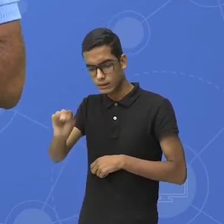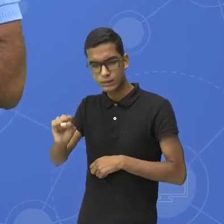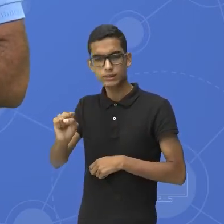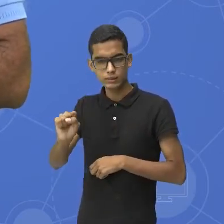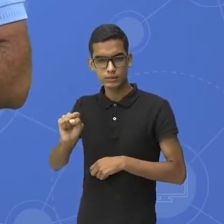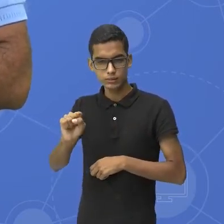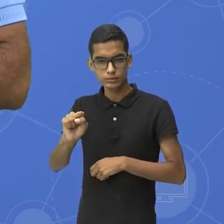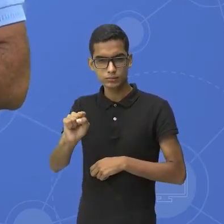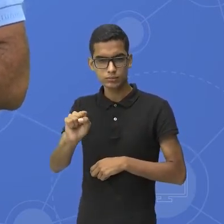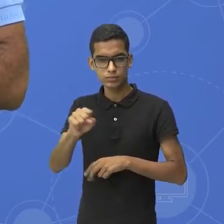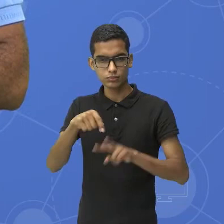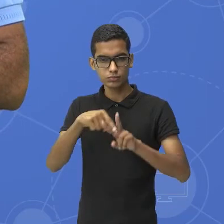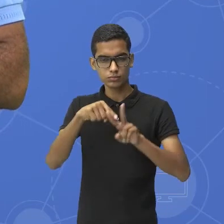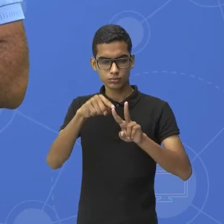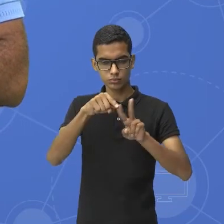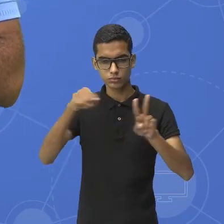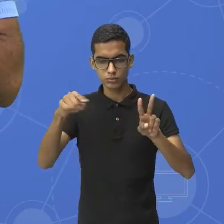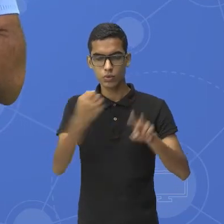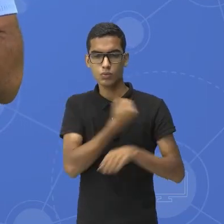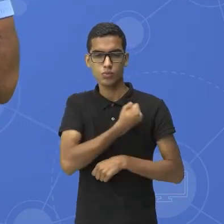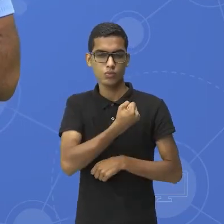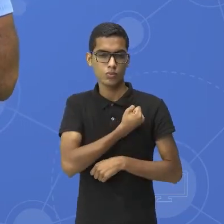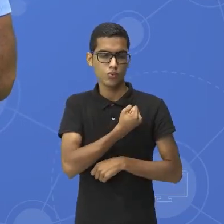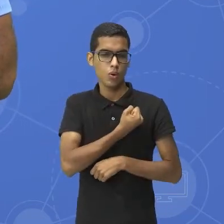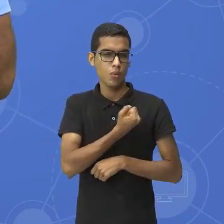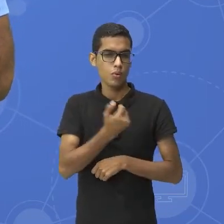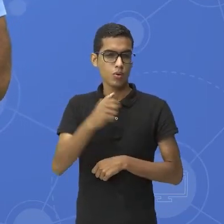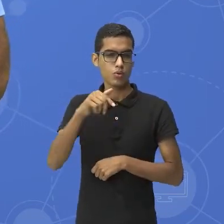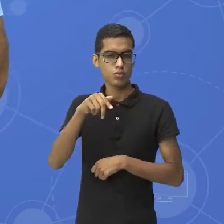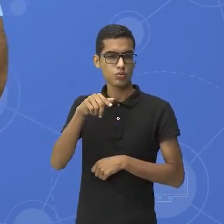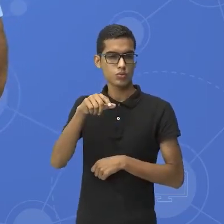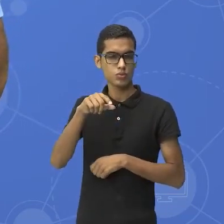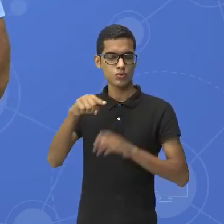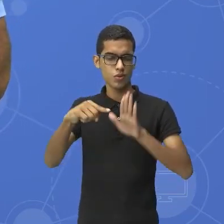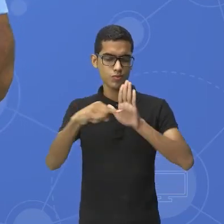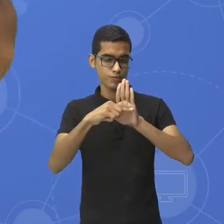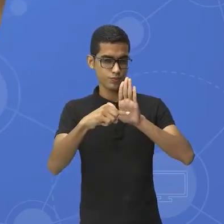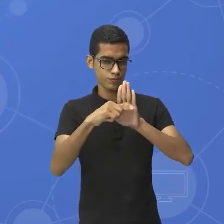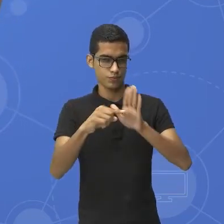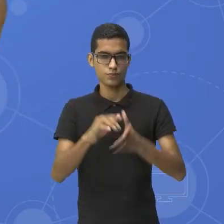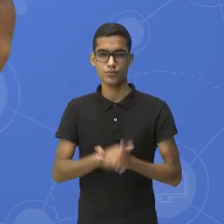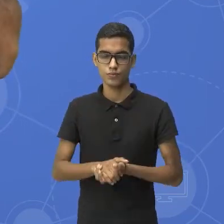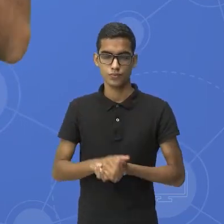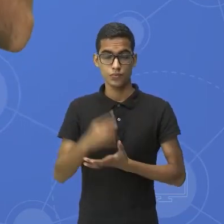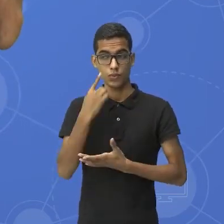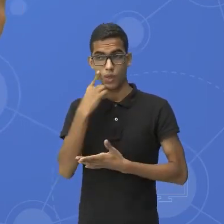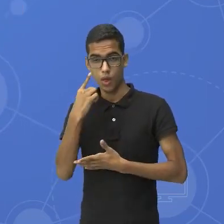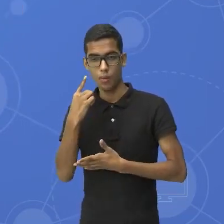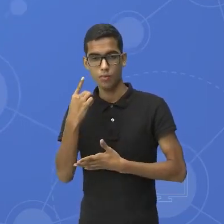dos números reais, tá bom? Vamos ver alguns gráficos agora para a gente melhorar essa